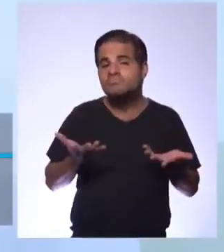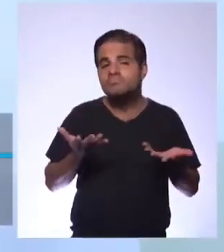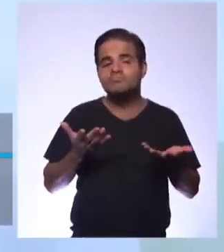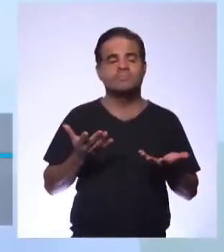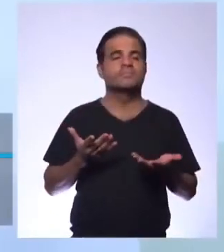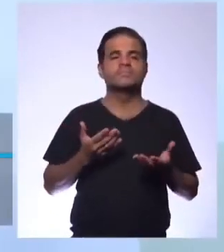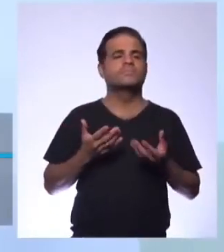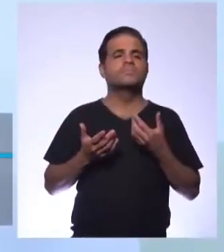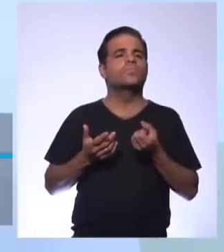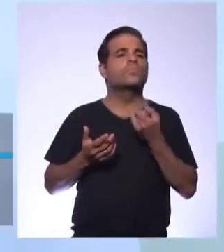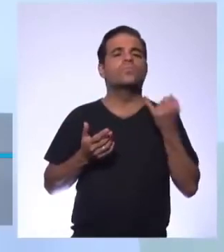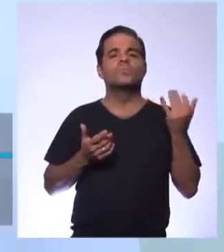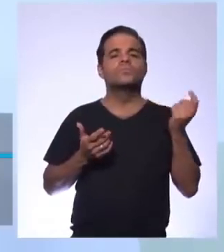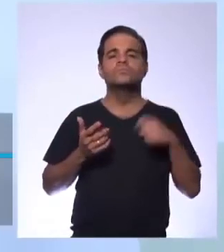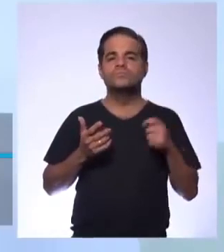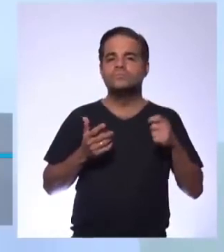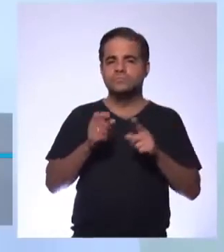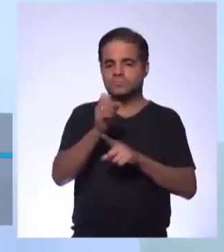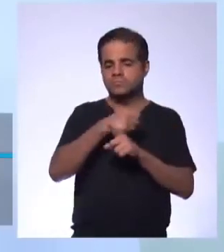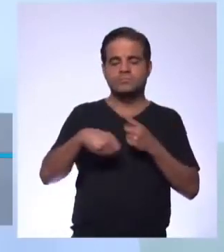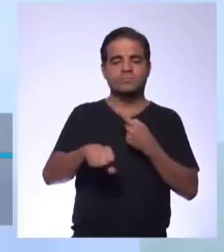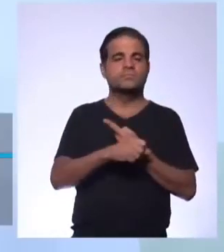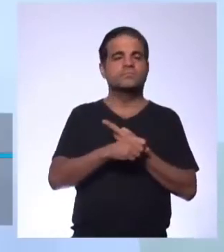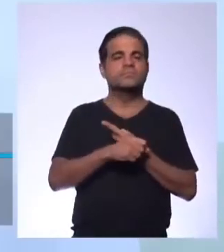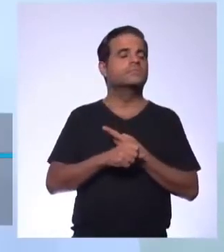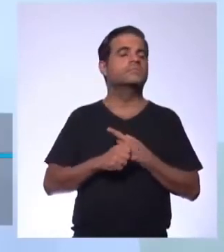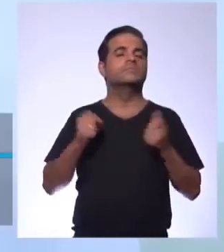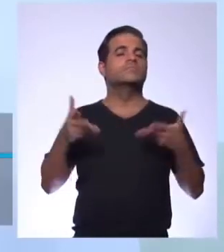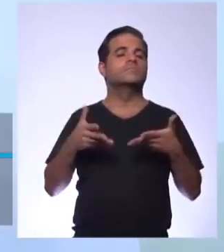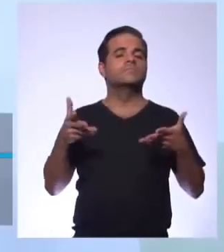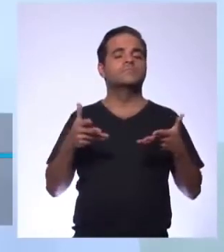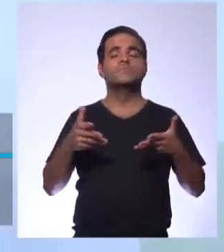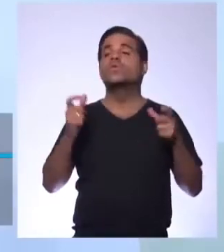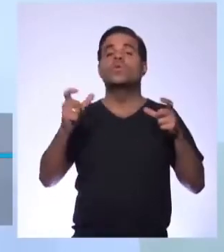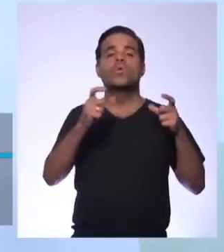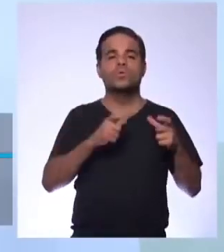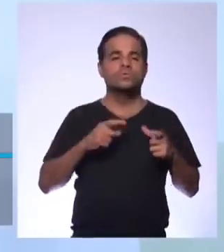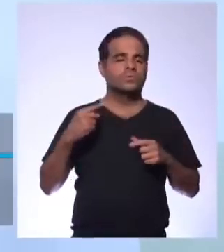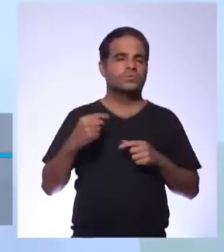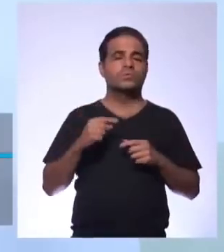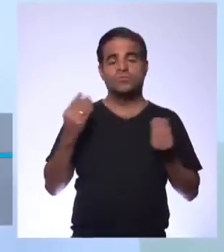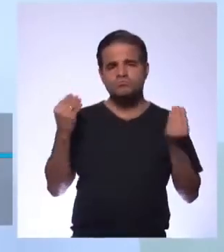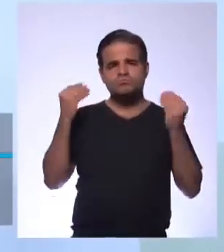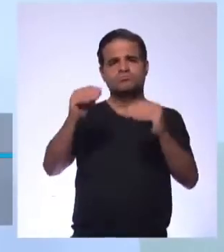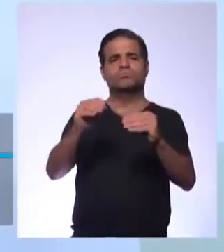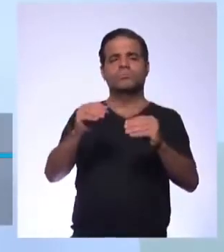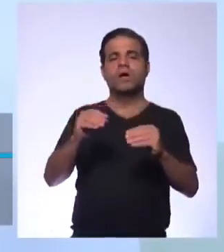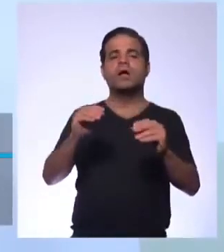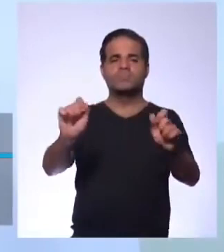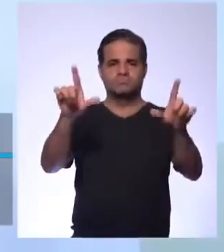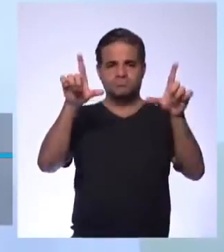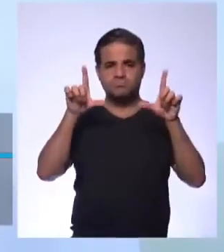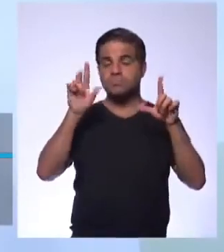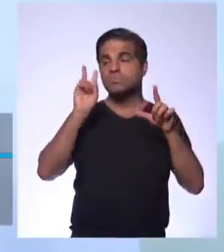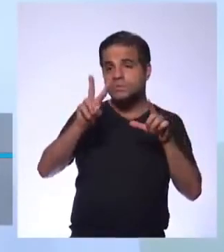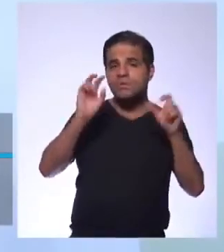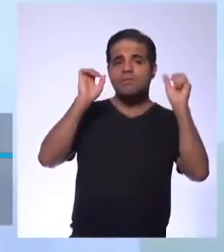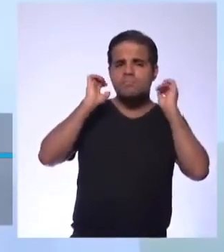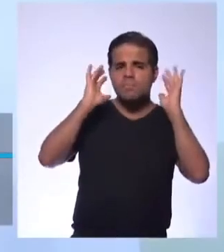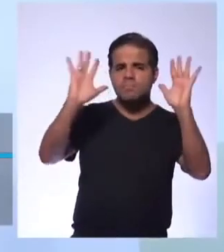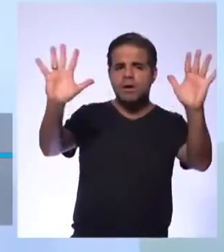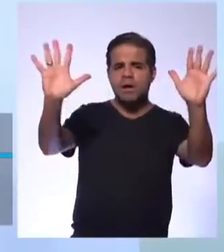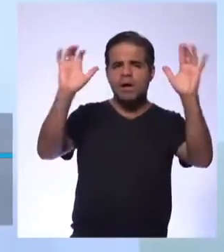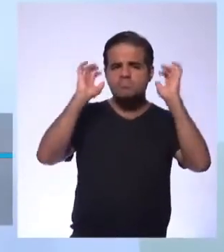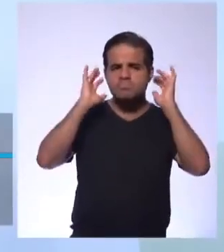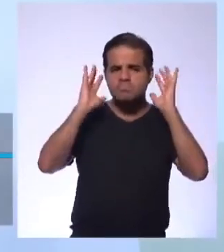quanto ele vale nessa sociedade contemporânea? Então, onde nós... Vou jogar aqui no ar, tá? Vocês irem refletindo para a